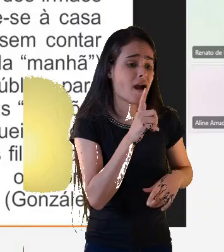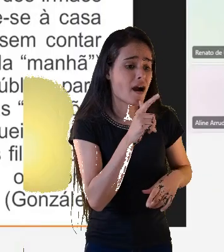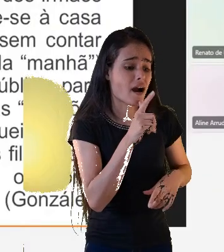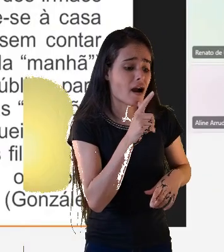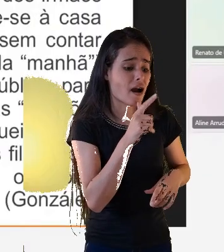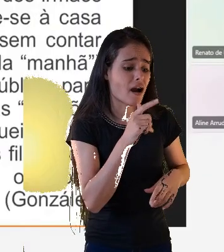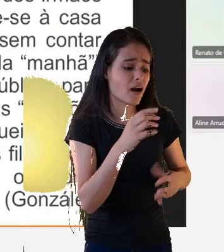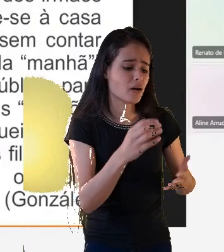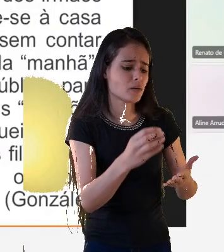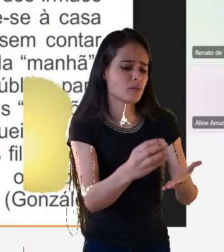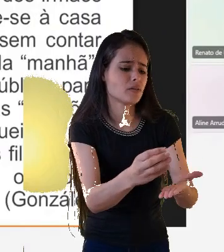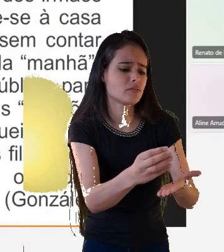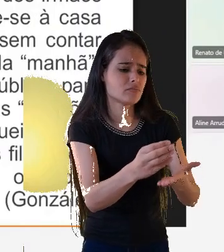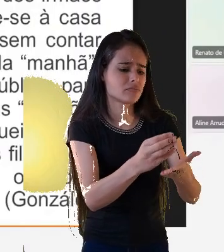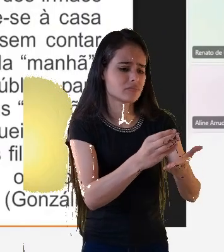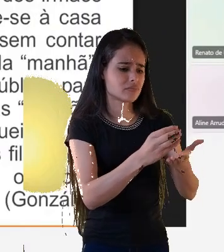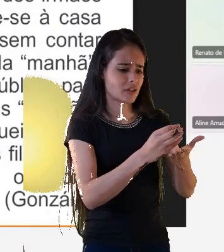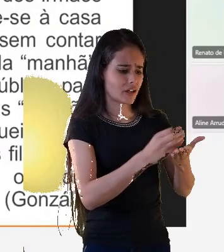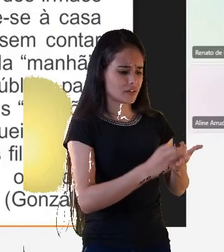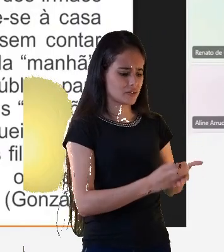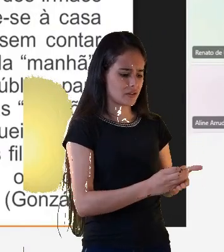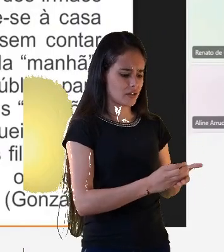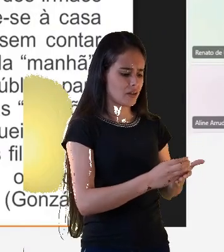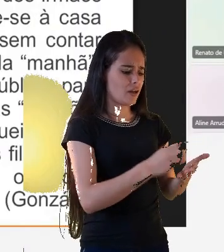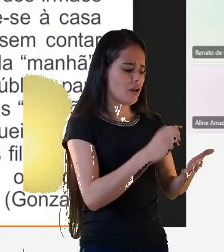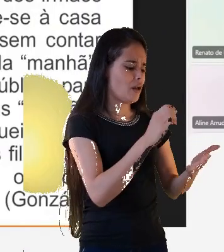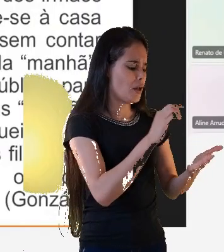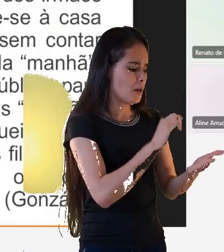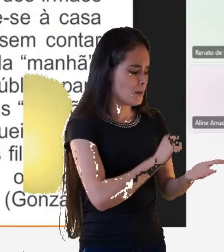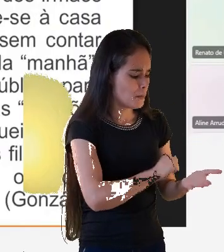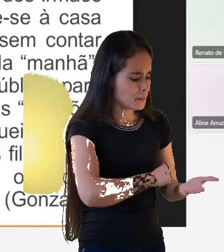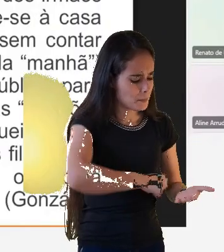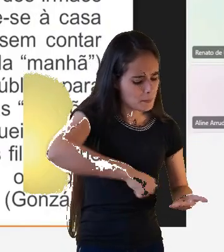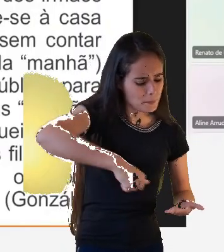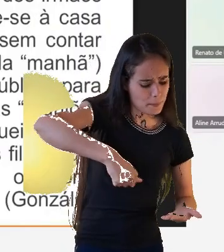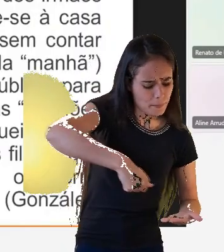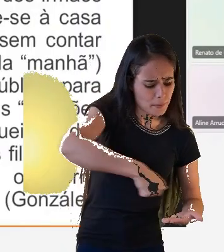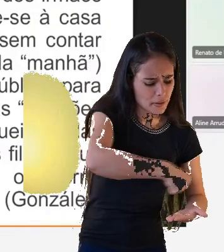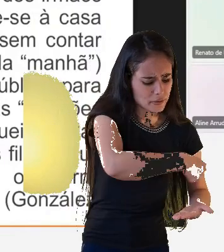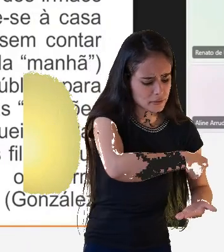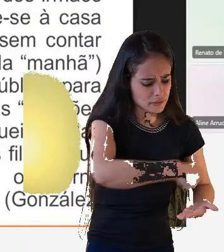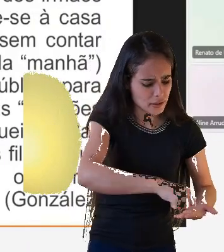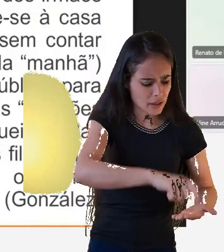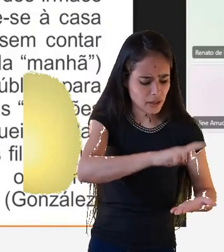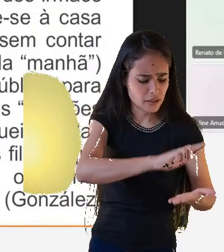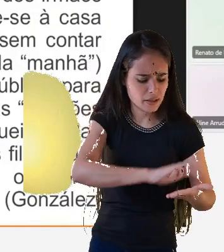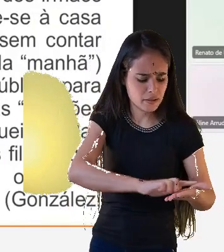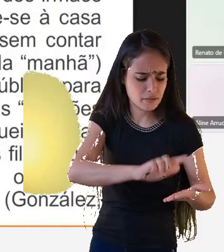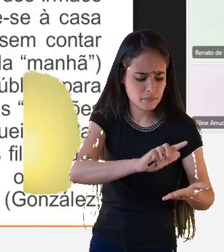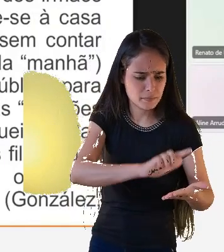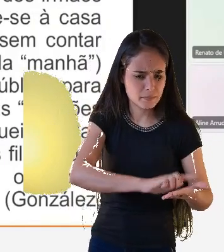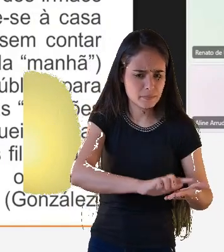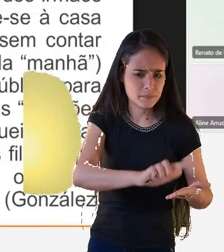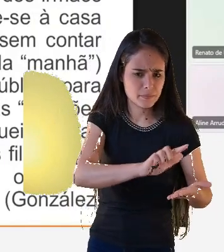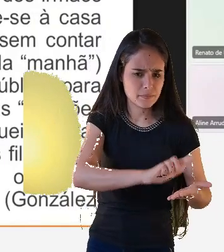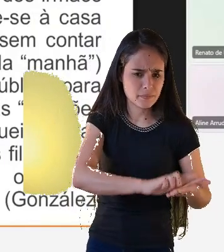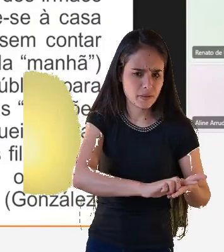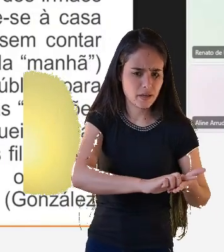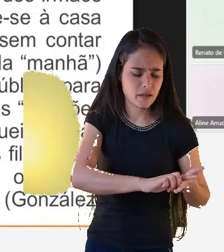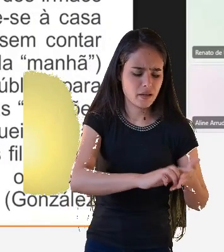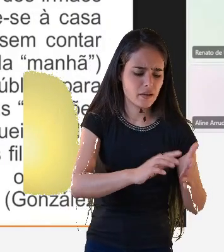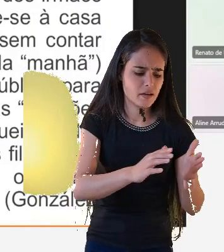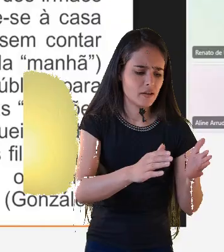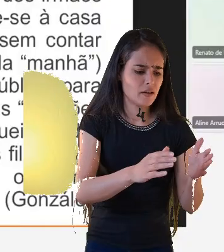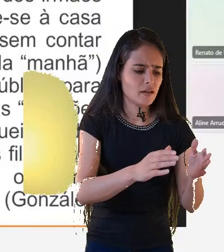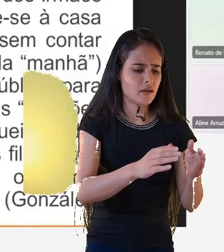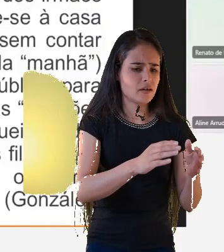o mínimo de alimentação para os familiares, lavar, passar e distribuir as tarefas dos filhos mais velhos, com os cuidados